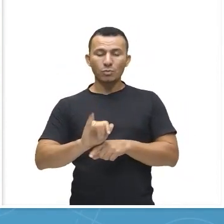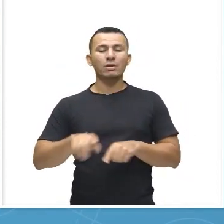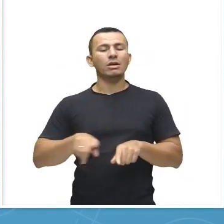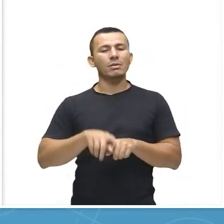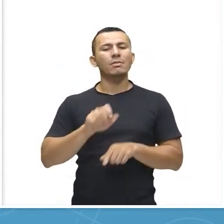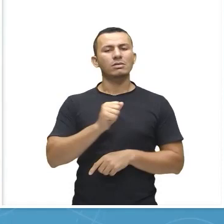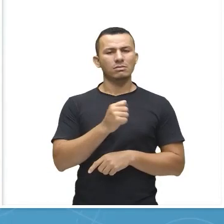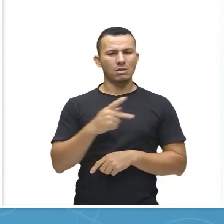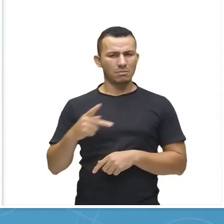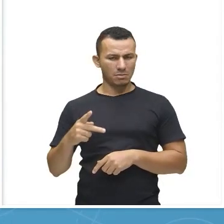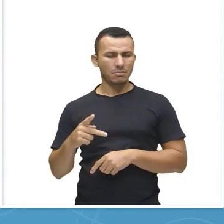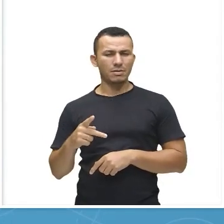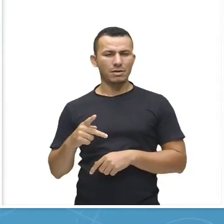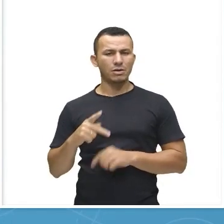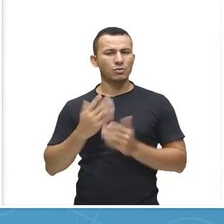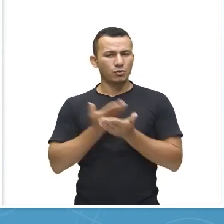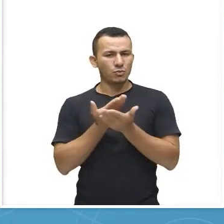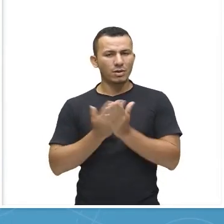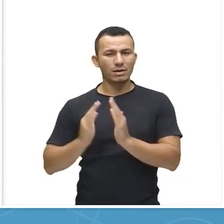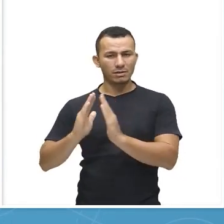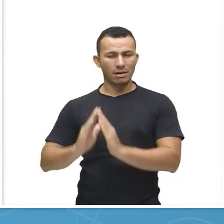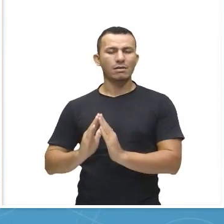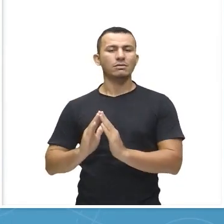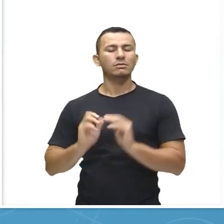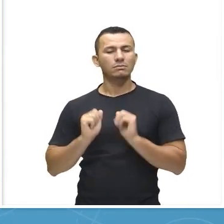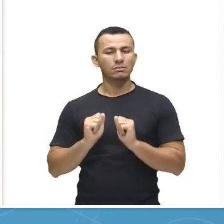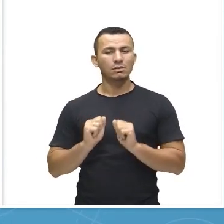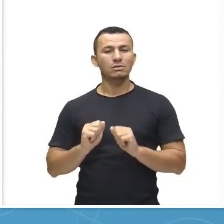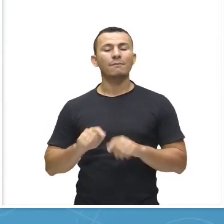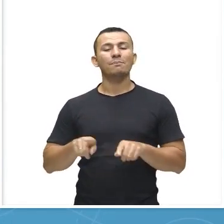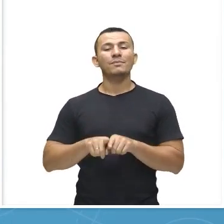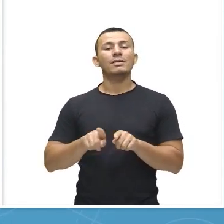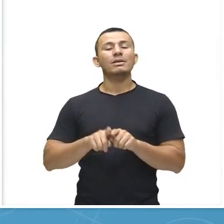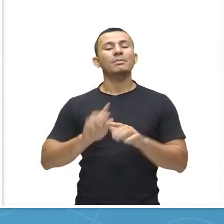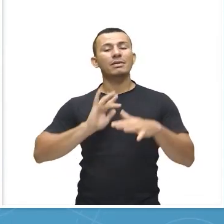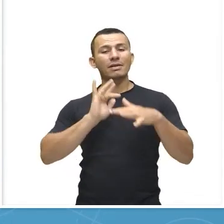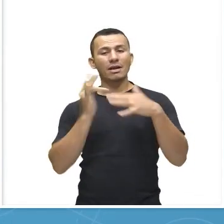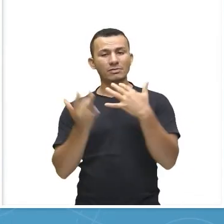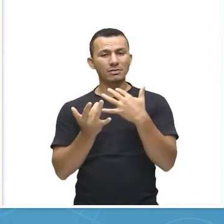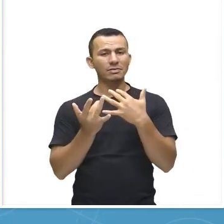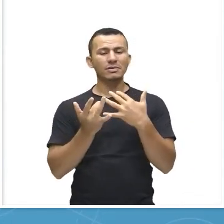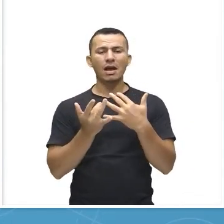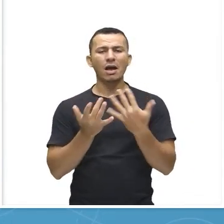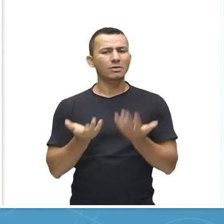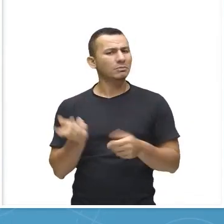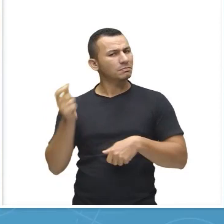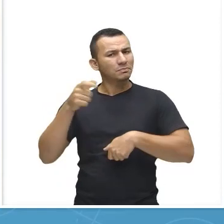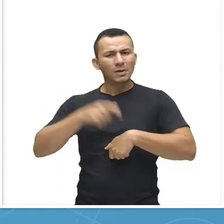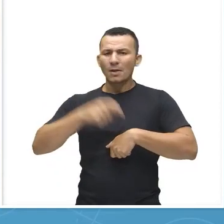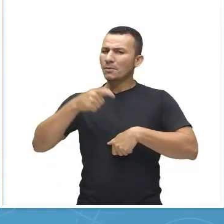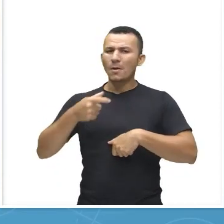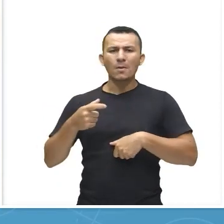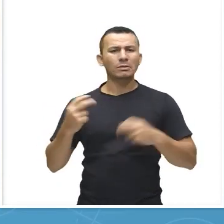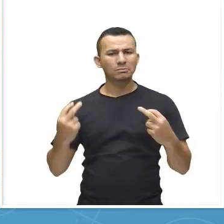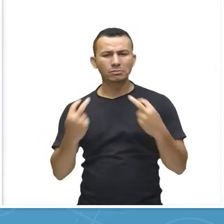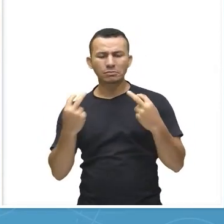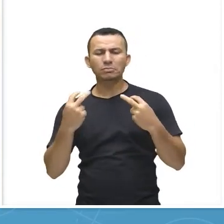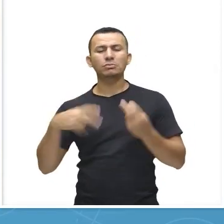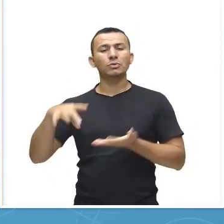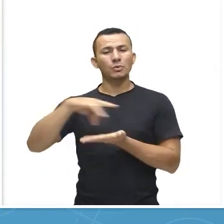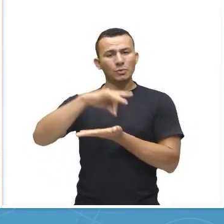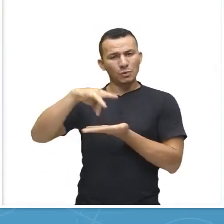que você pode acompanhar o Aula em Casa, tá? E nas nossas redes sociais. Então, nós estamos ao vivo aqui do Centro de Mídia do